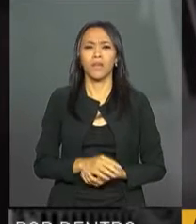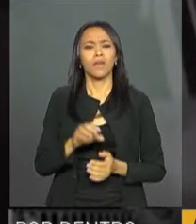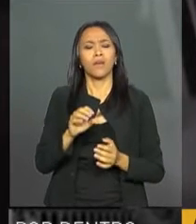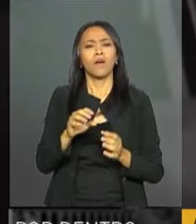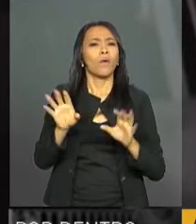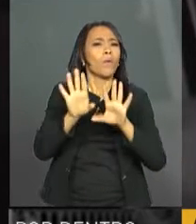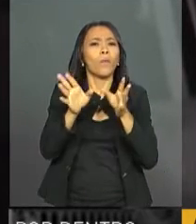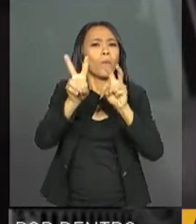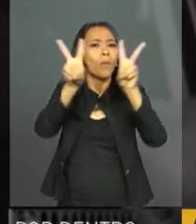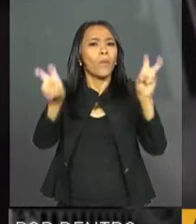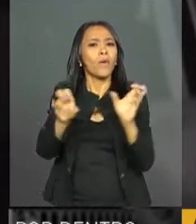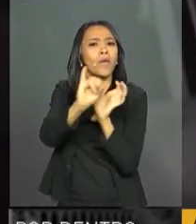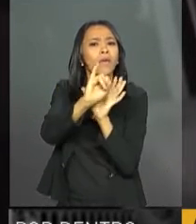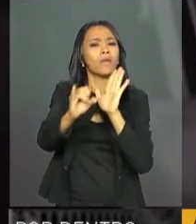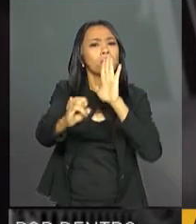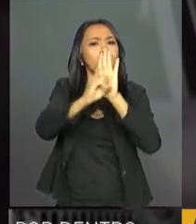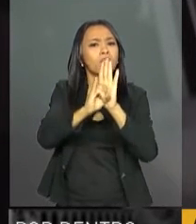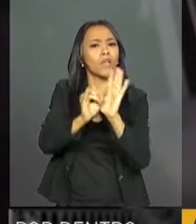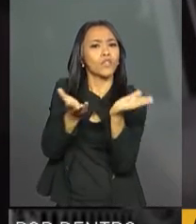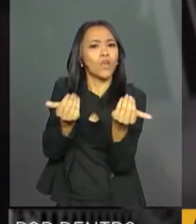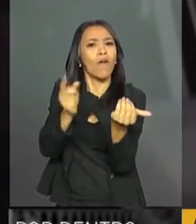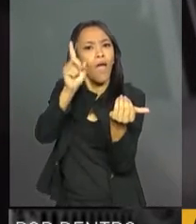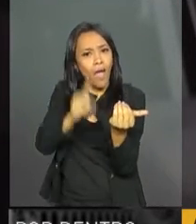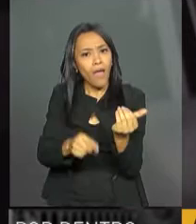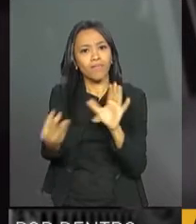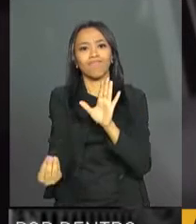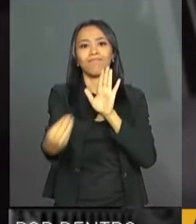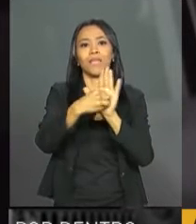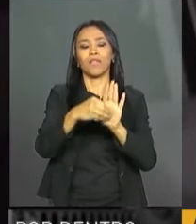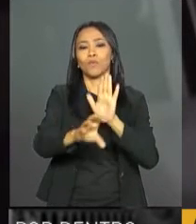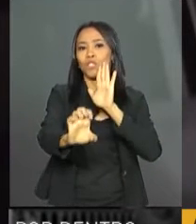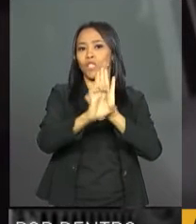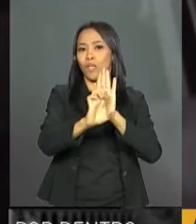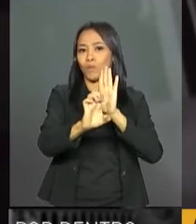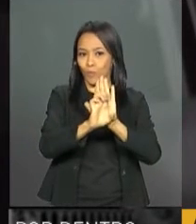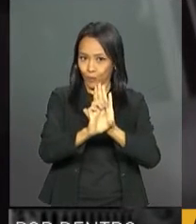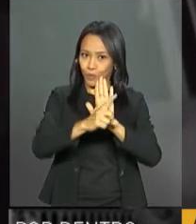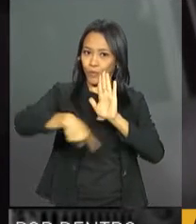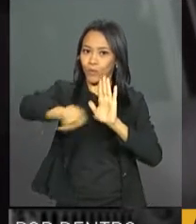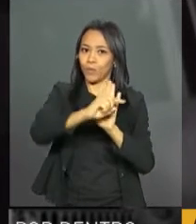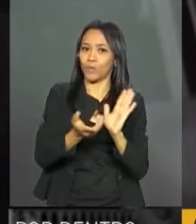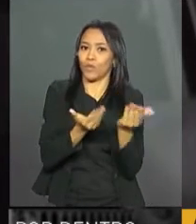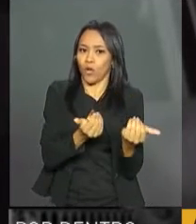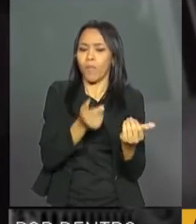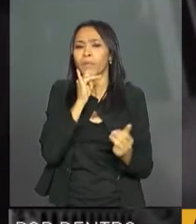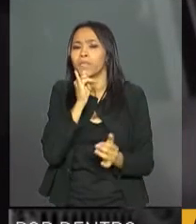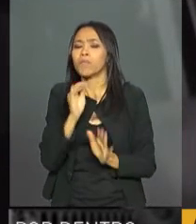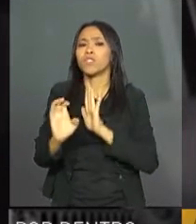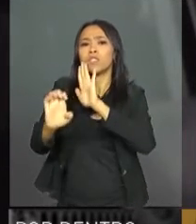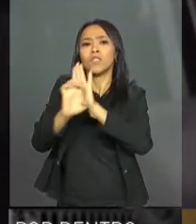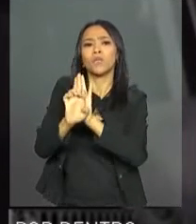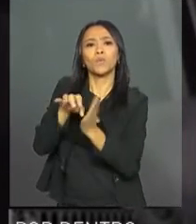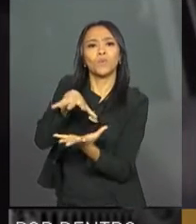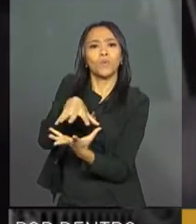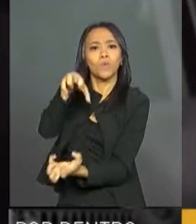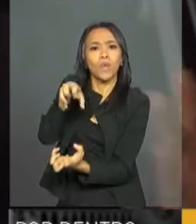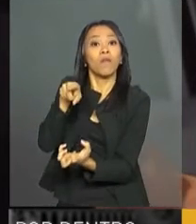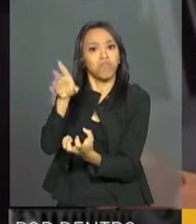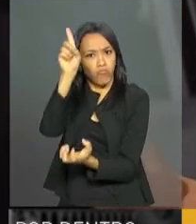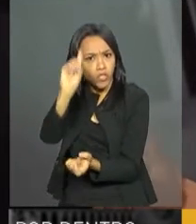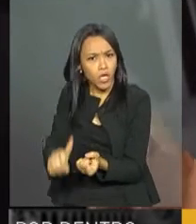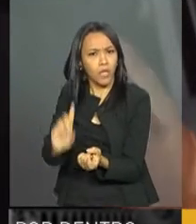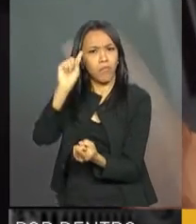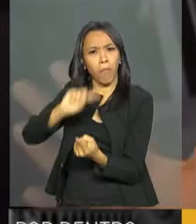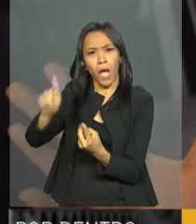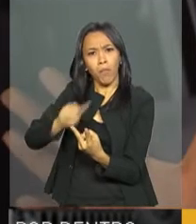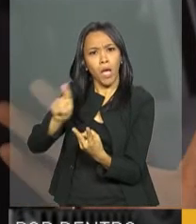Jovem é um direito regulamentado pelo Estatuto da Juventude que foi aprovado. O Estatuto do Idoso, por exemplo, garantiu vários direitos